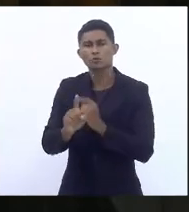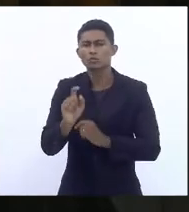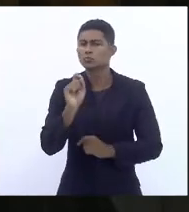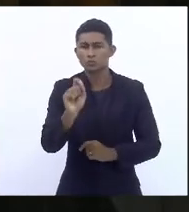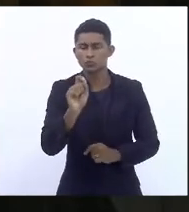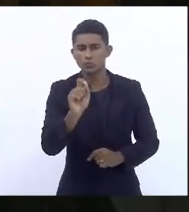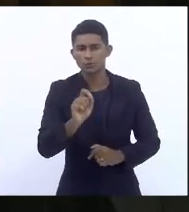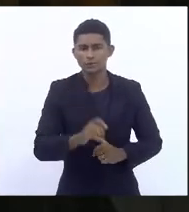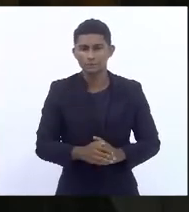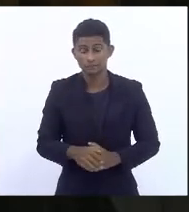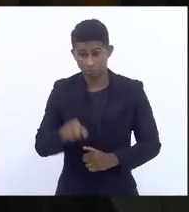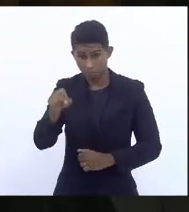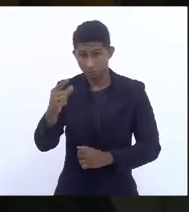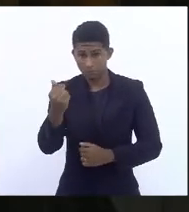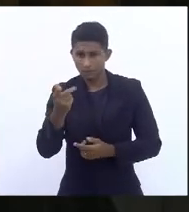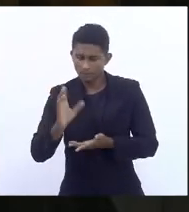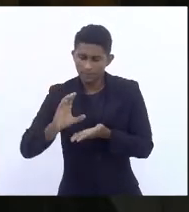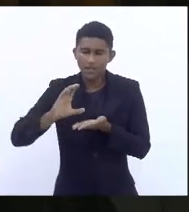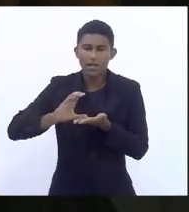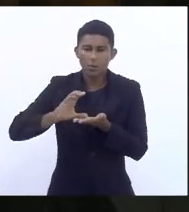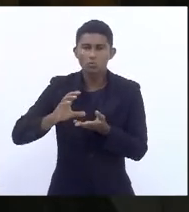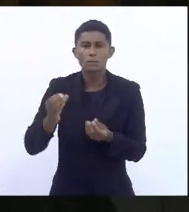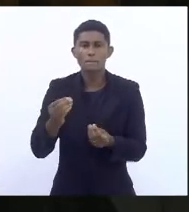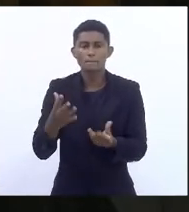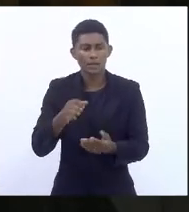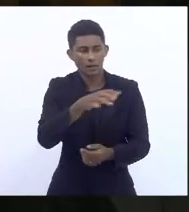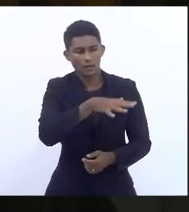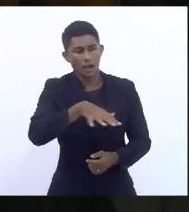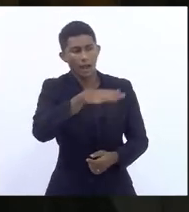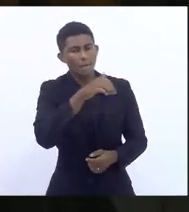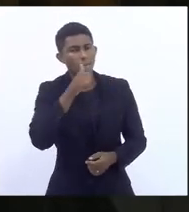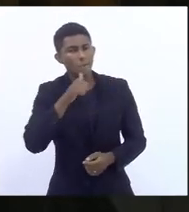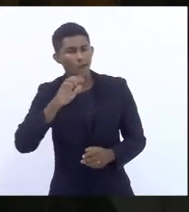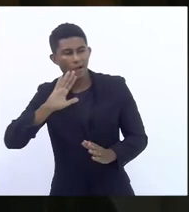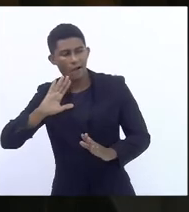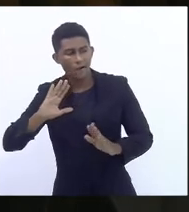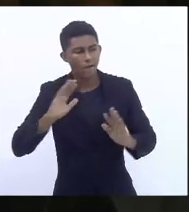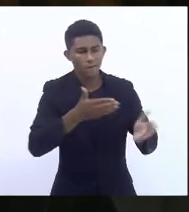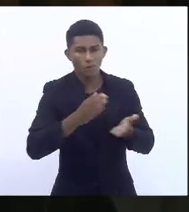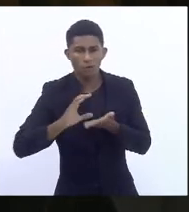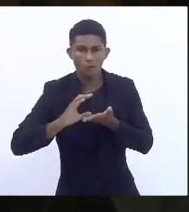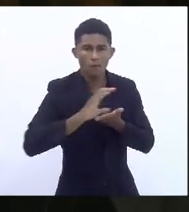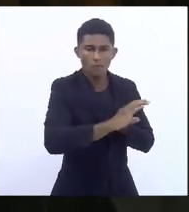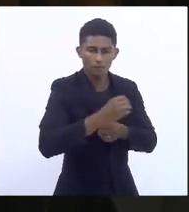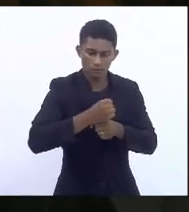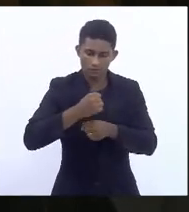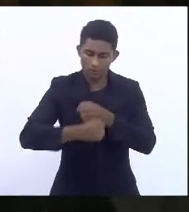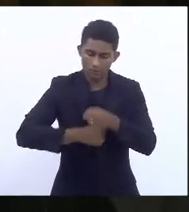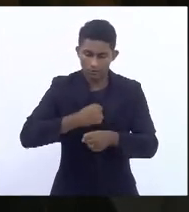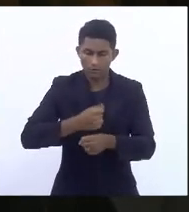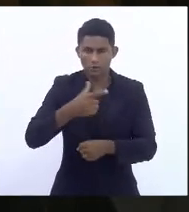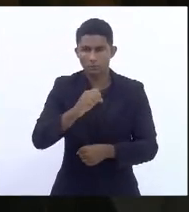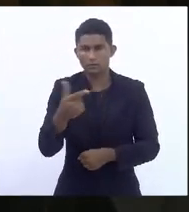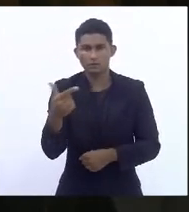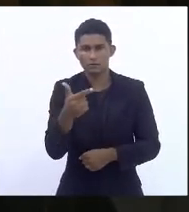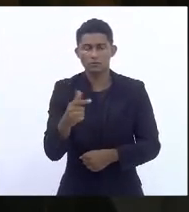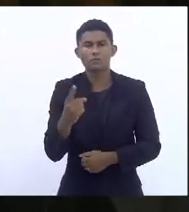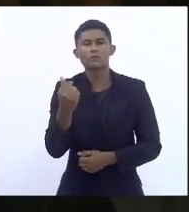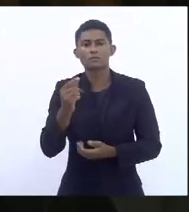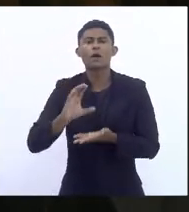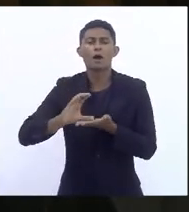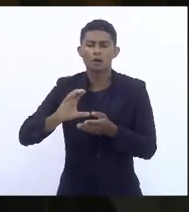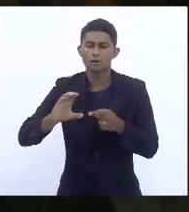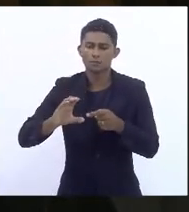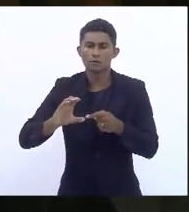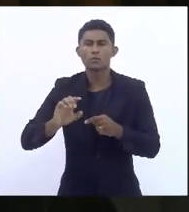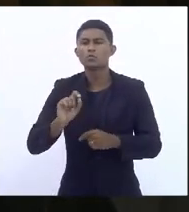no orçamento federal para políticas voltadas para as mulheres, em 2022, é de